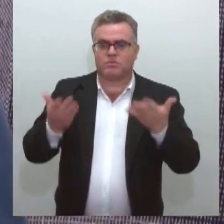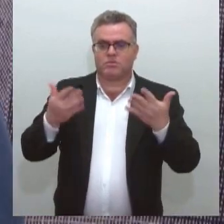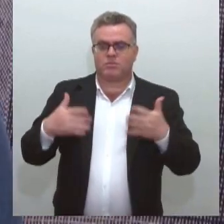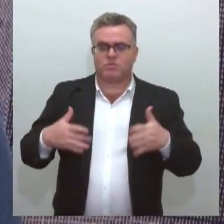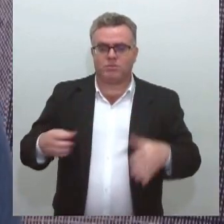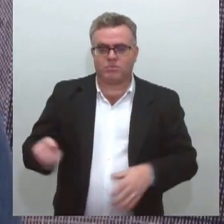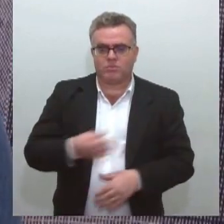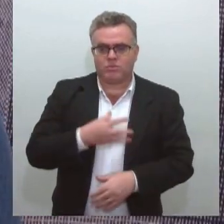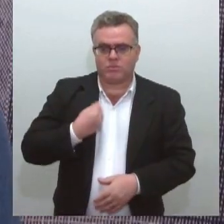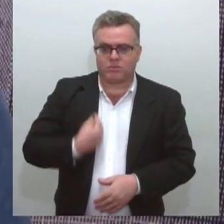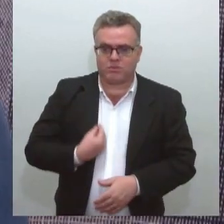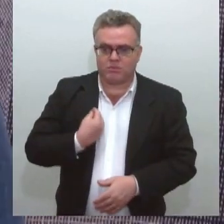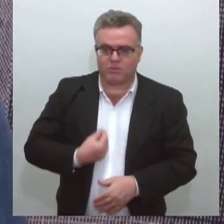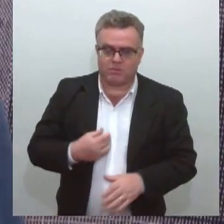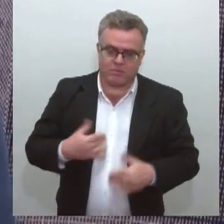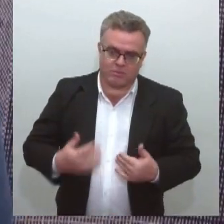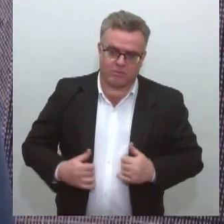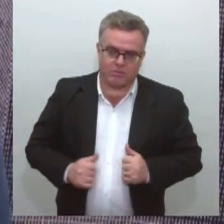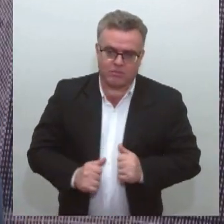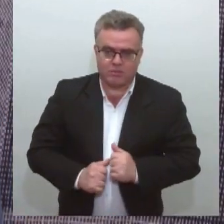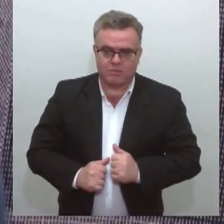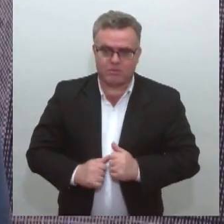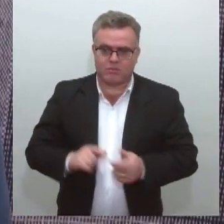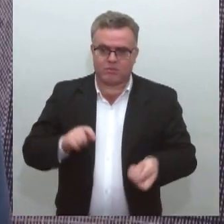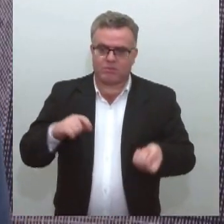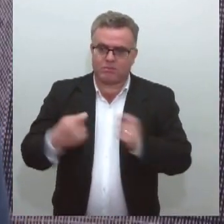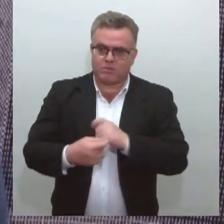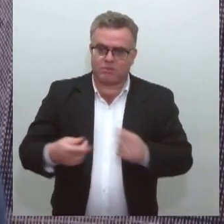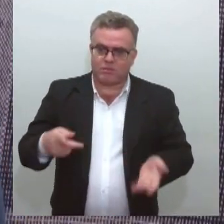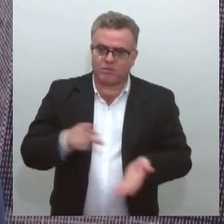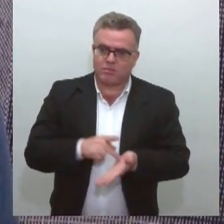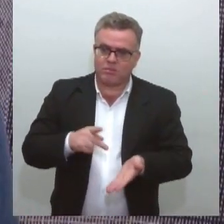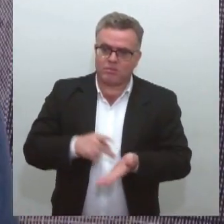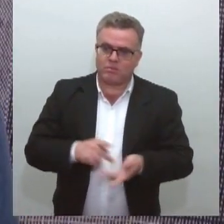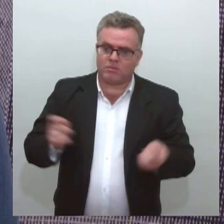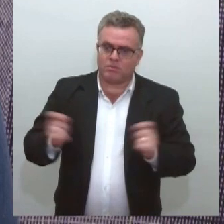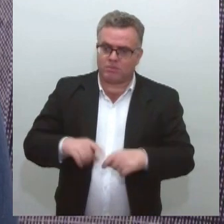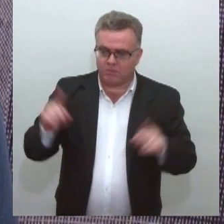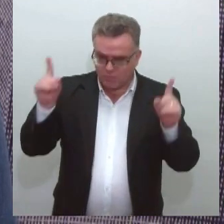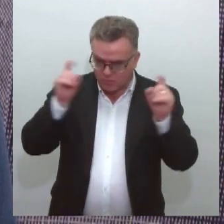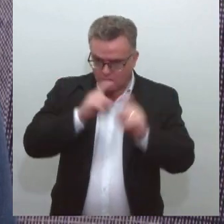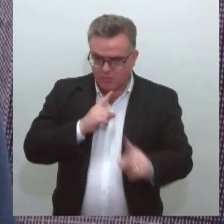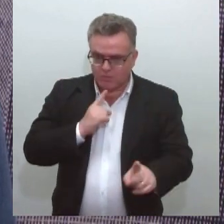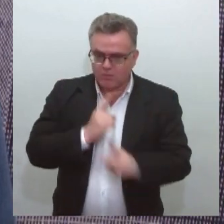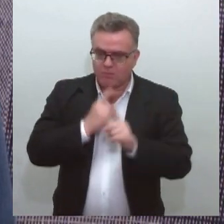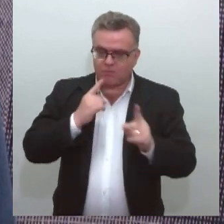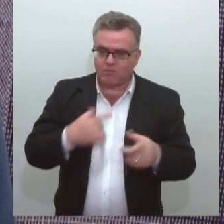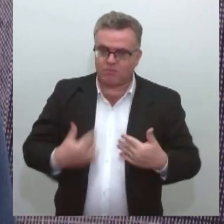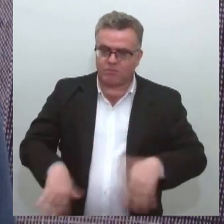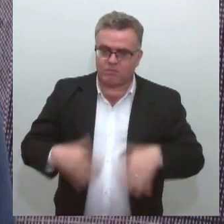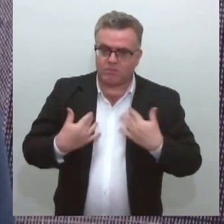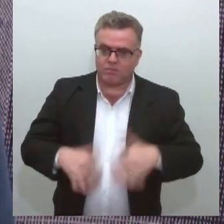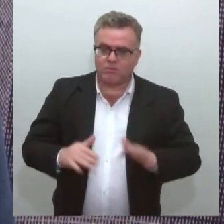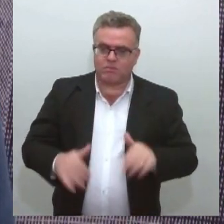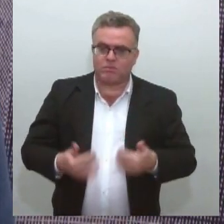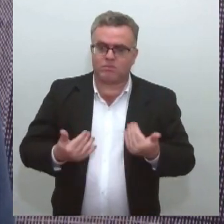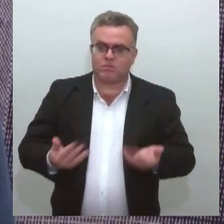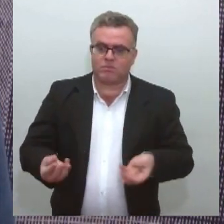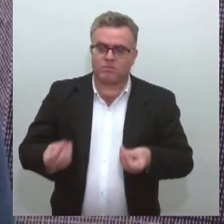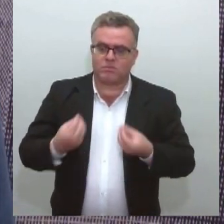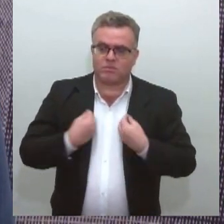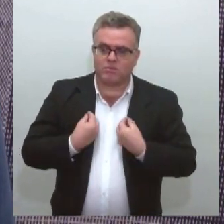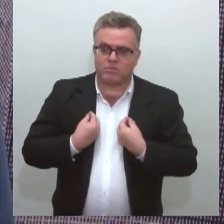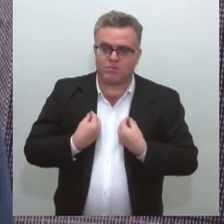A minha compatibilidade era rara, então era difícil de encontrar. Infelizmente, quem doou para mim foi um rapaz de